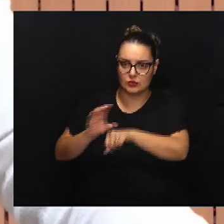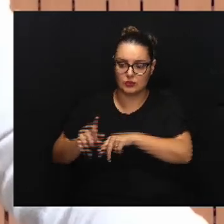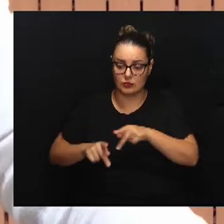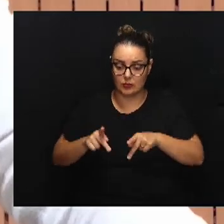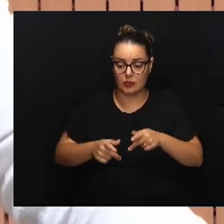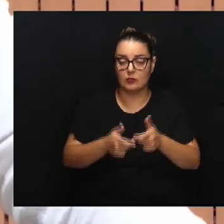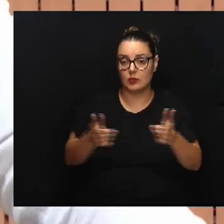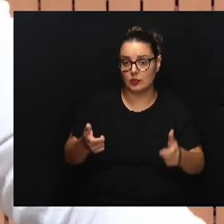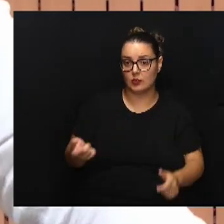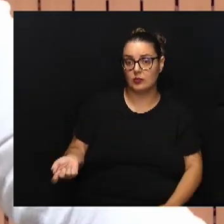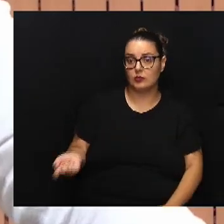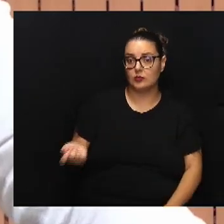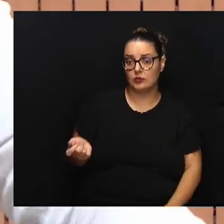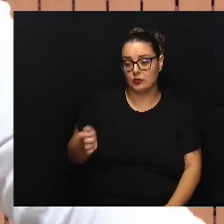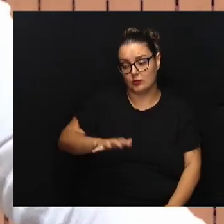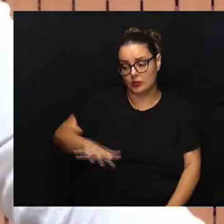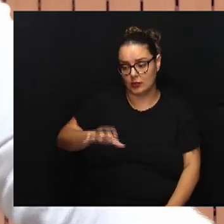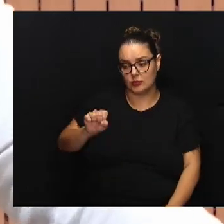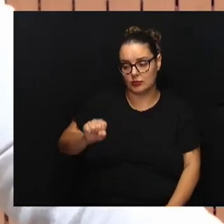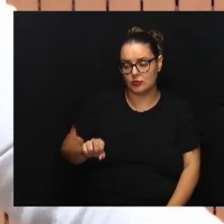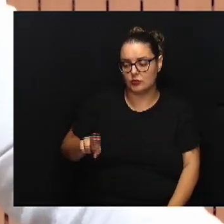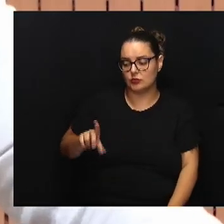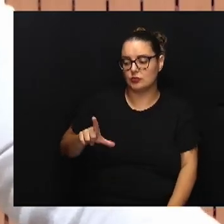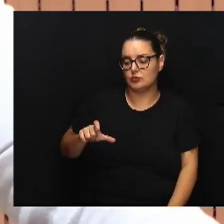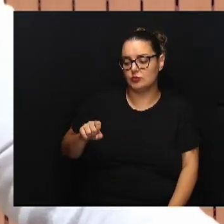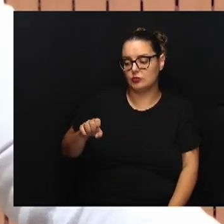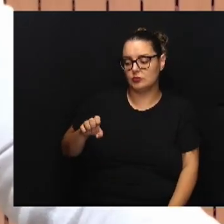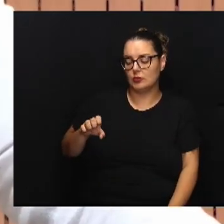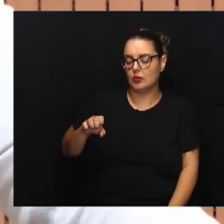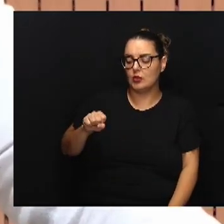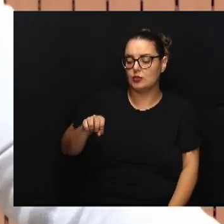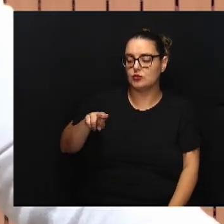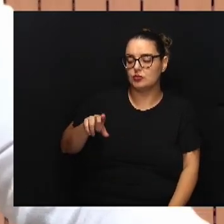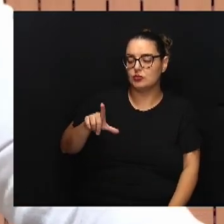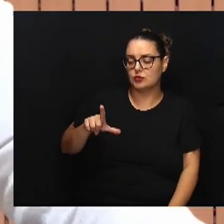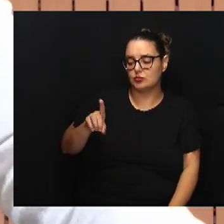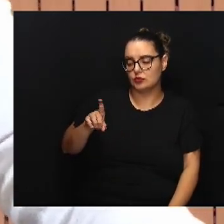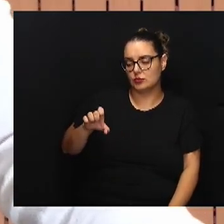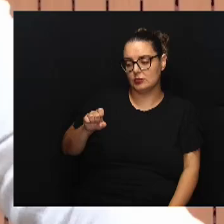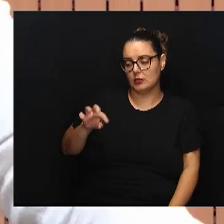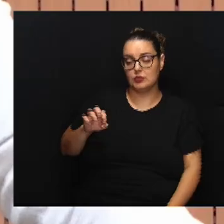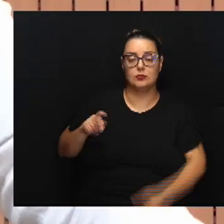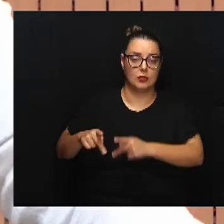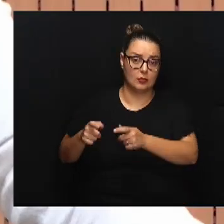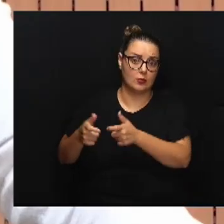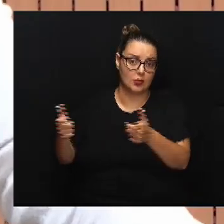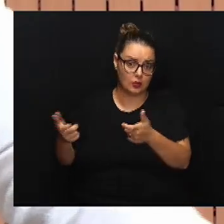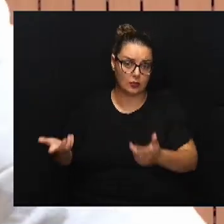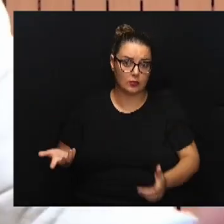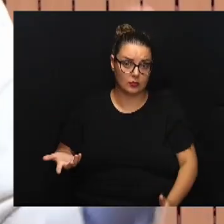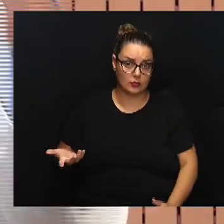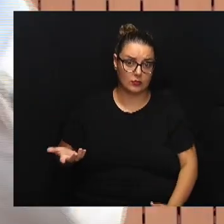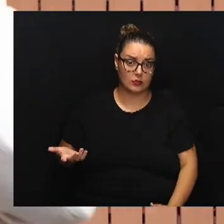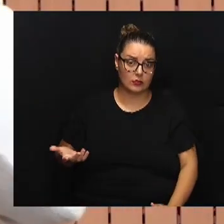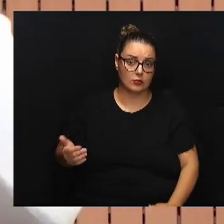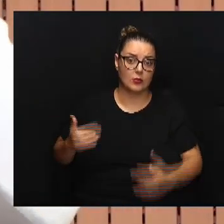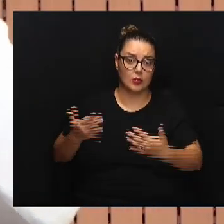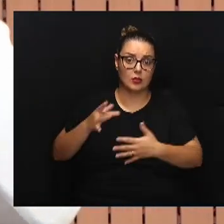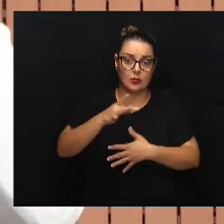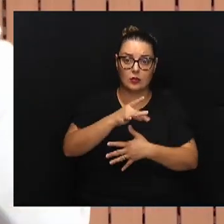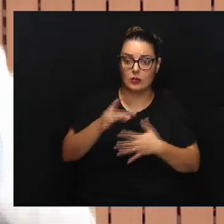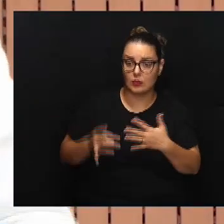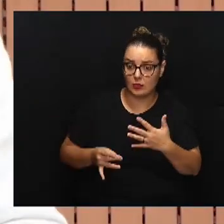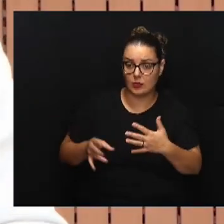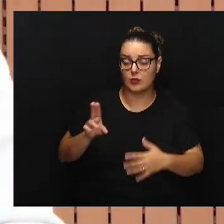maior na região sudeste, né, mesmo porque a população é maior. Mas qual critério